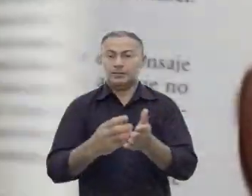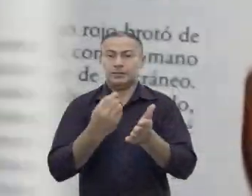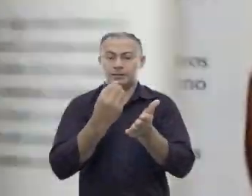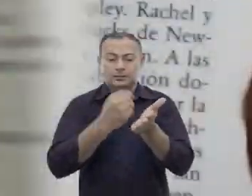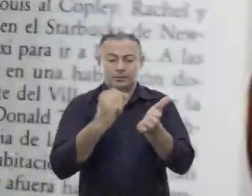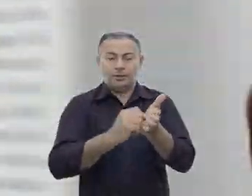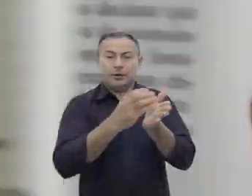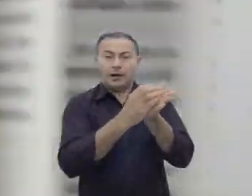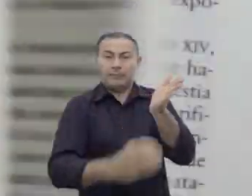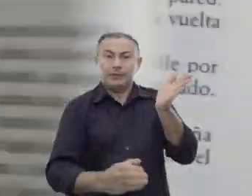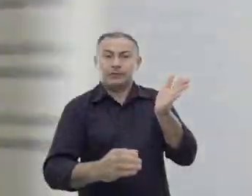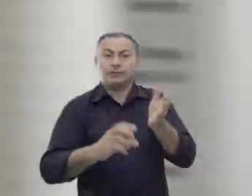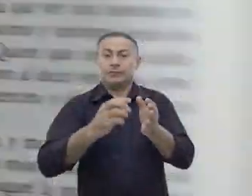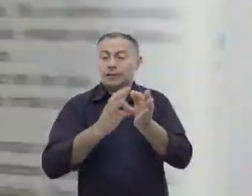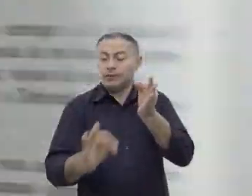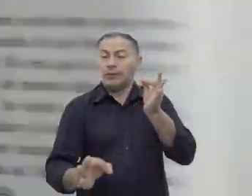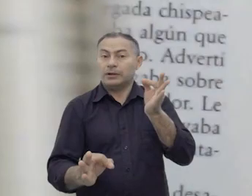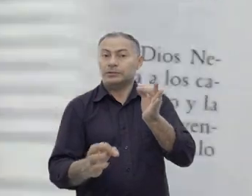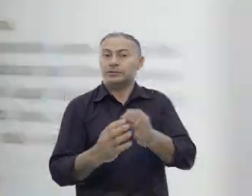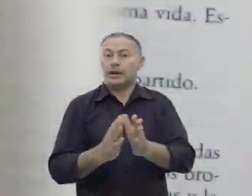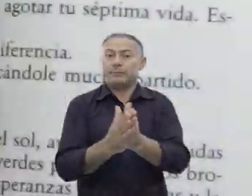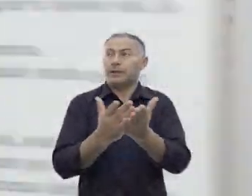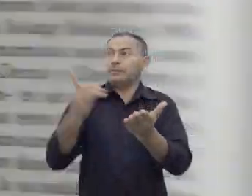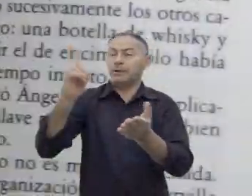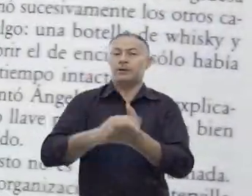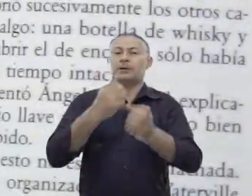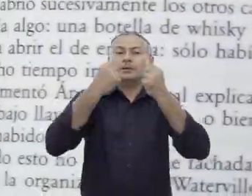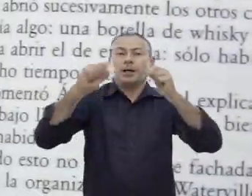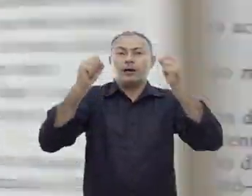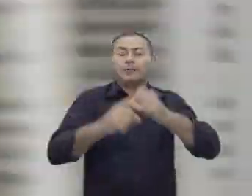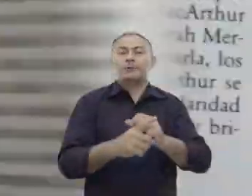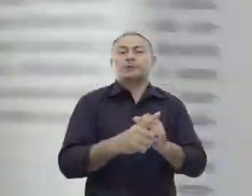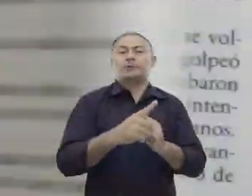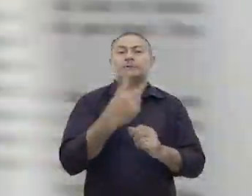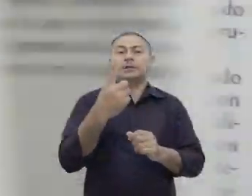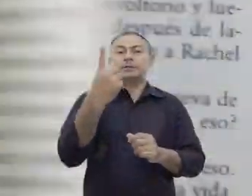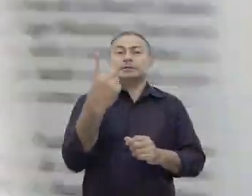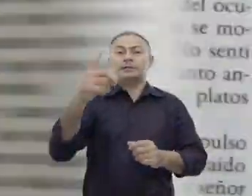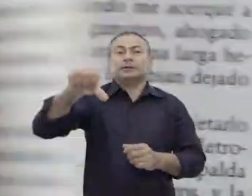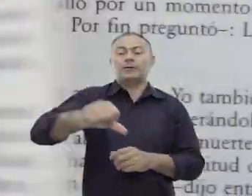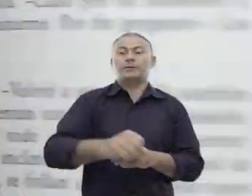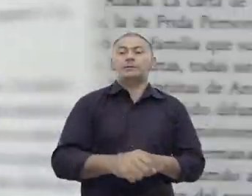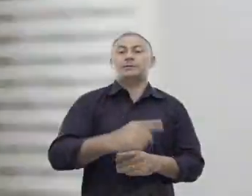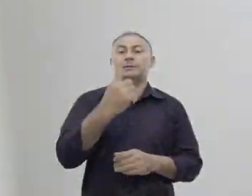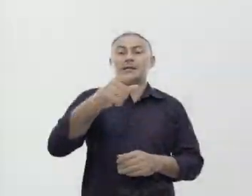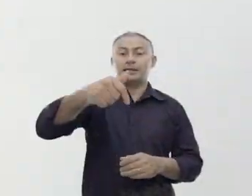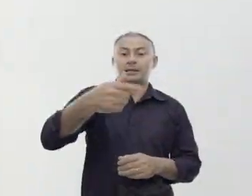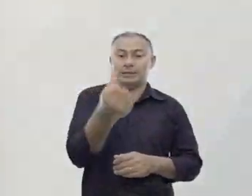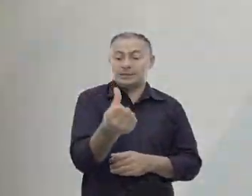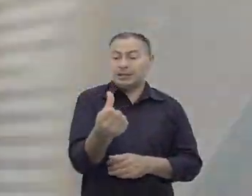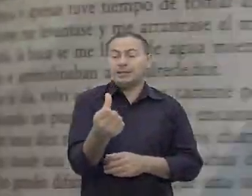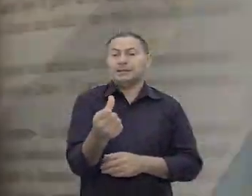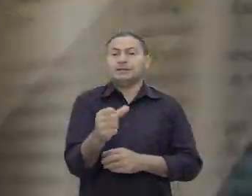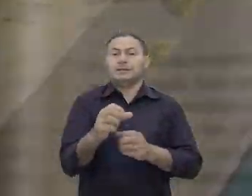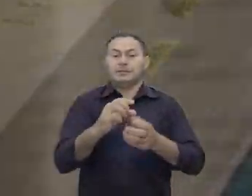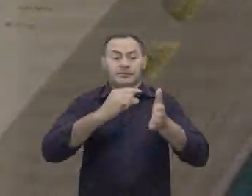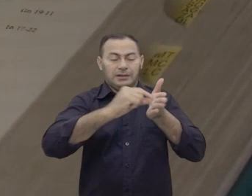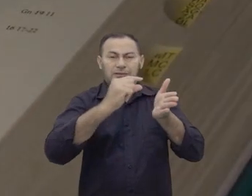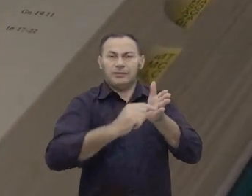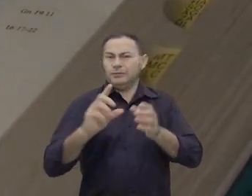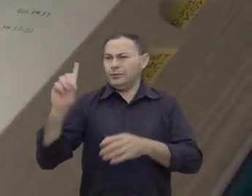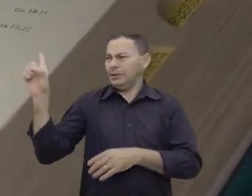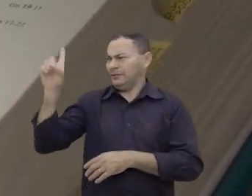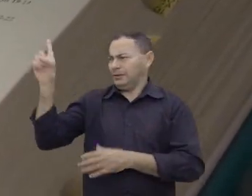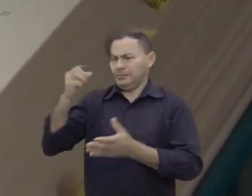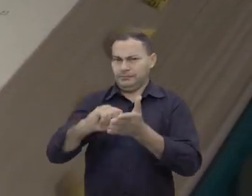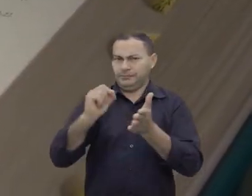o capítulo mais longo da Bíblia, o Salmo 119, com 176 versículos. Não foi Davi quem escreveu,